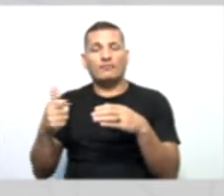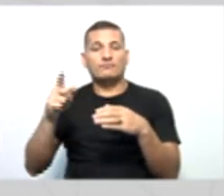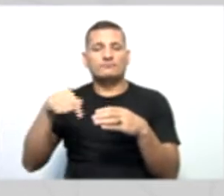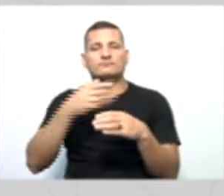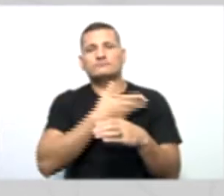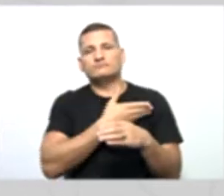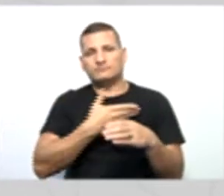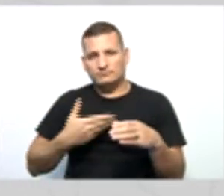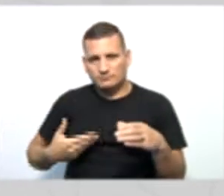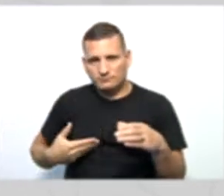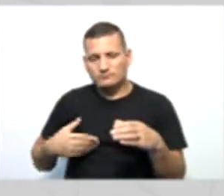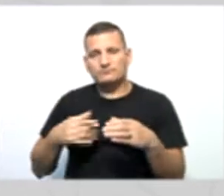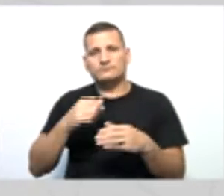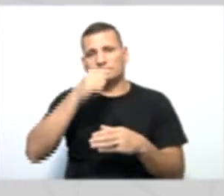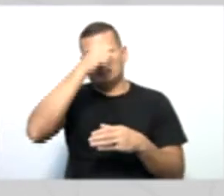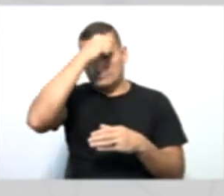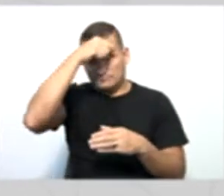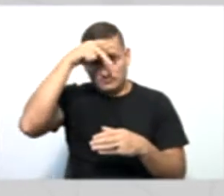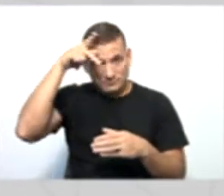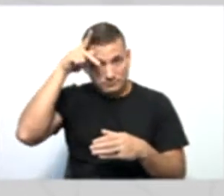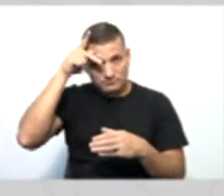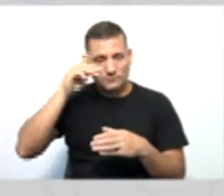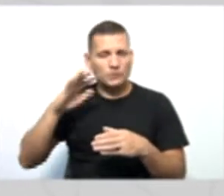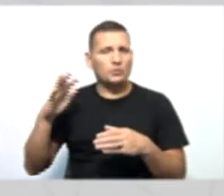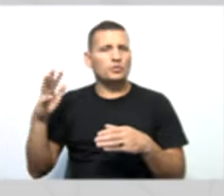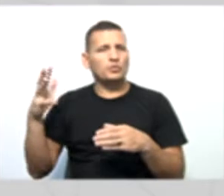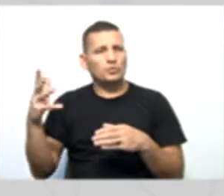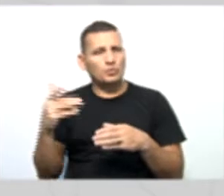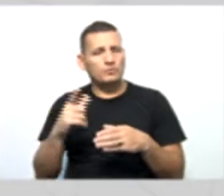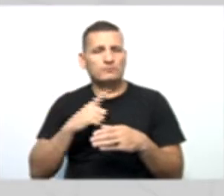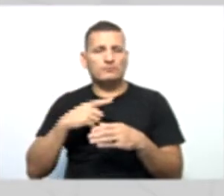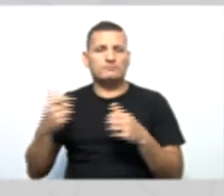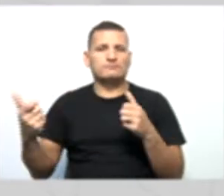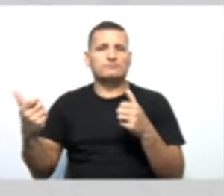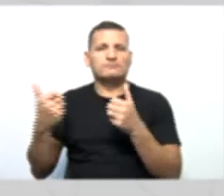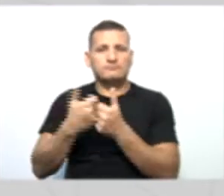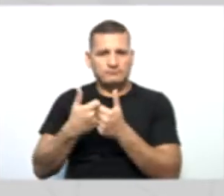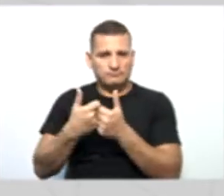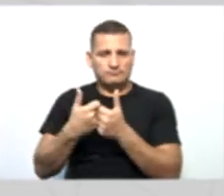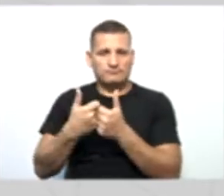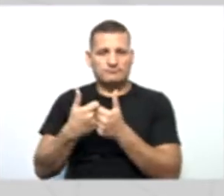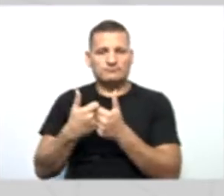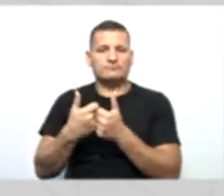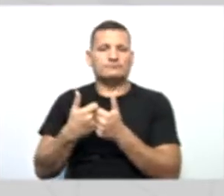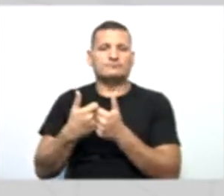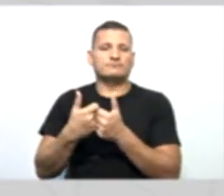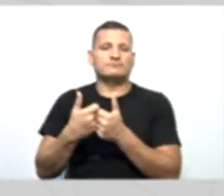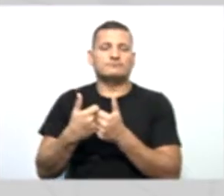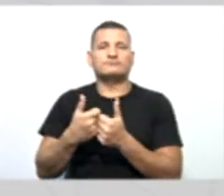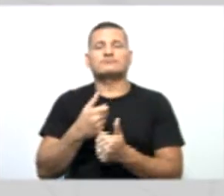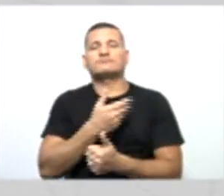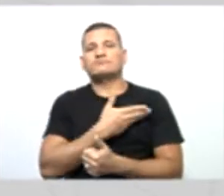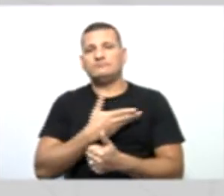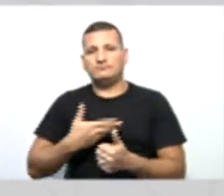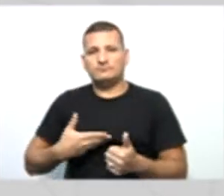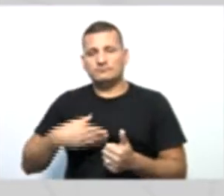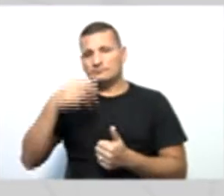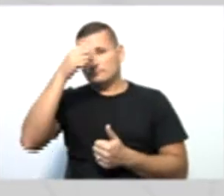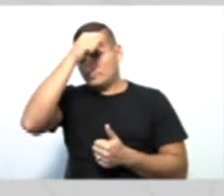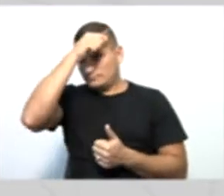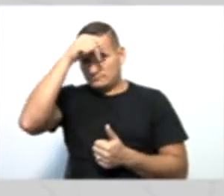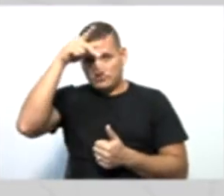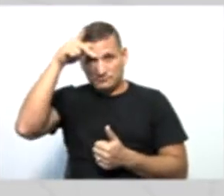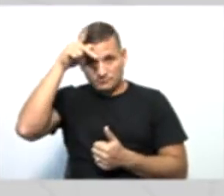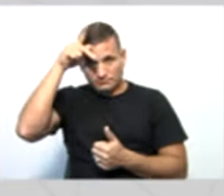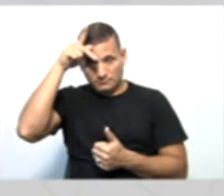as prefeituras, tudo que é governamental e que está próximo, né, local. Então, o governo da prefeitura do município onde a